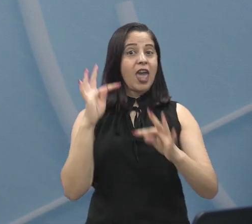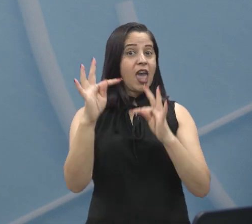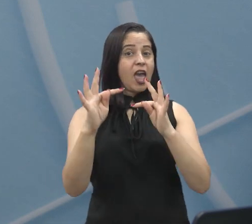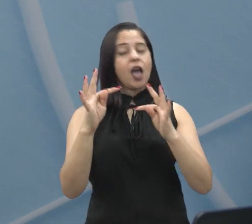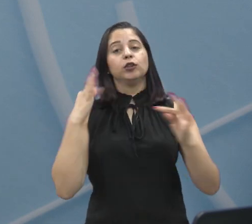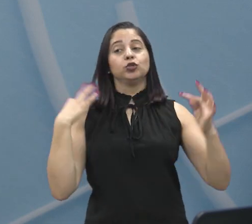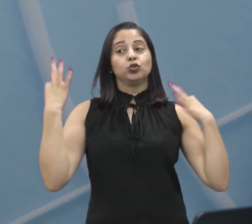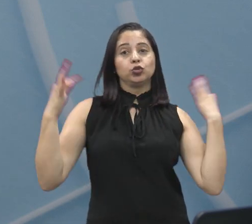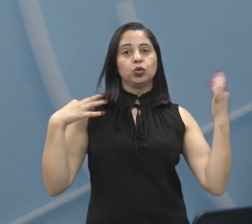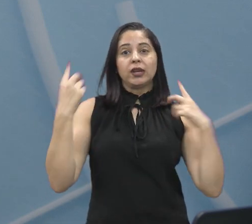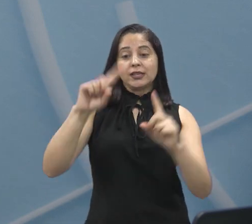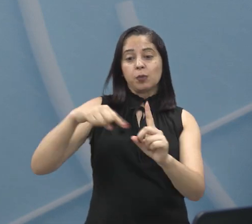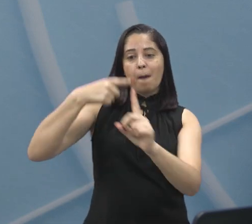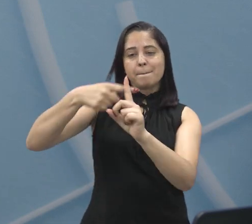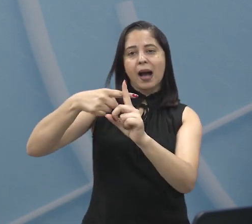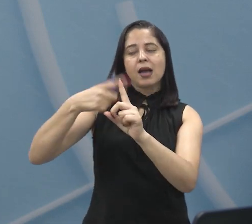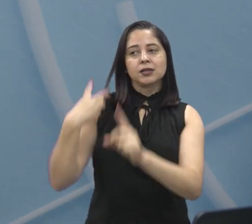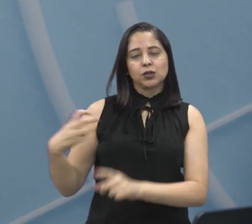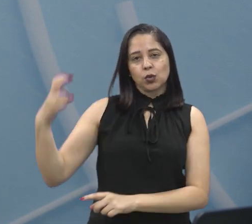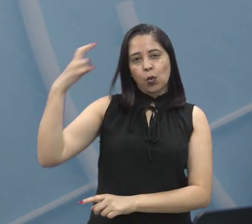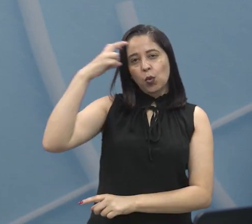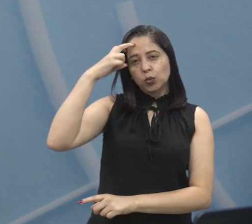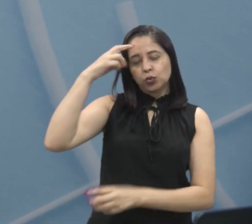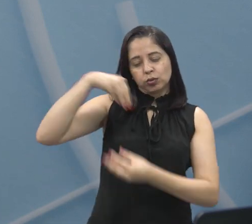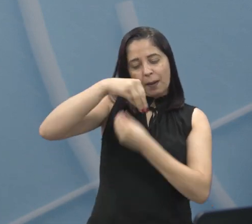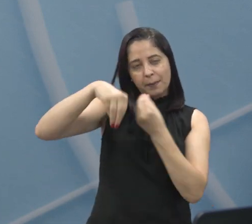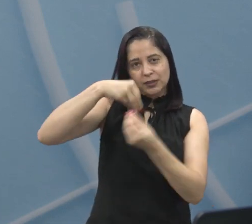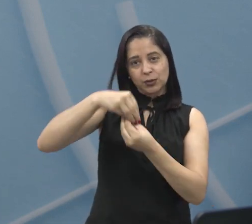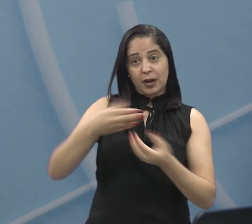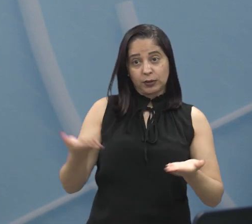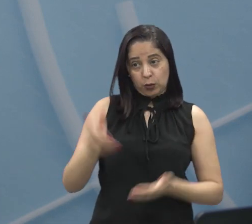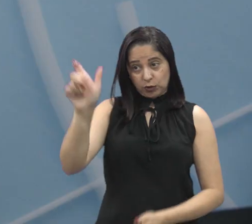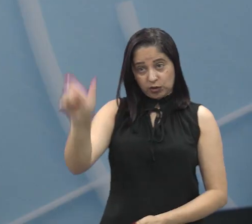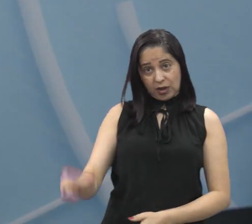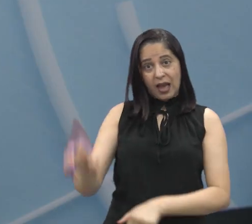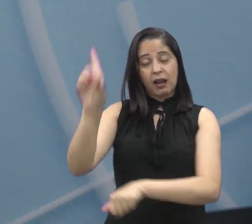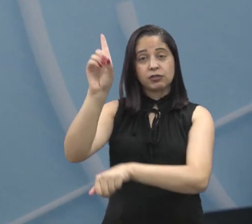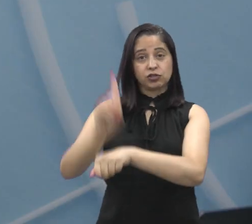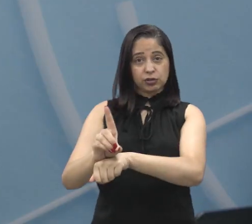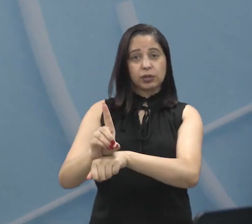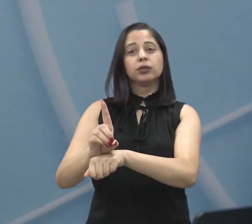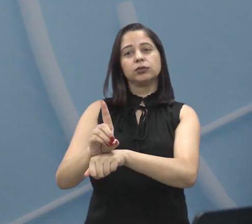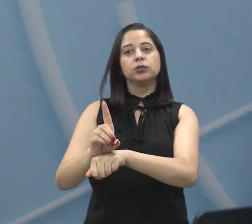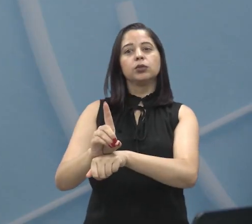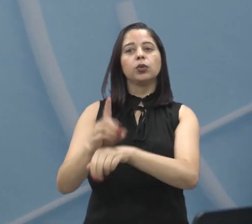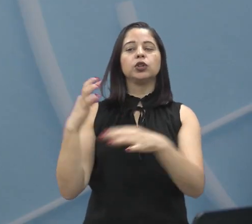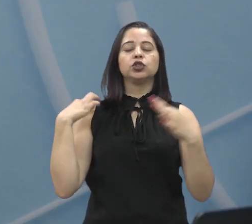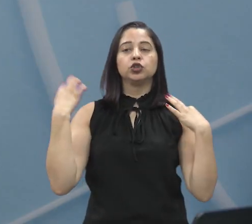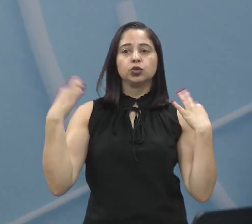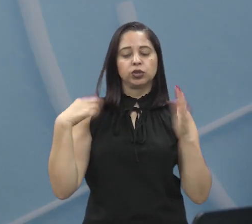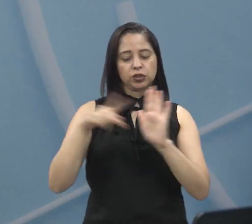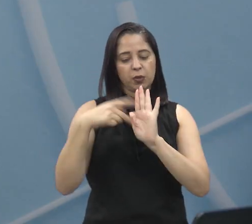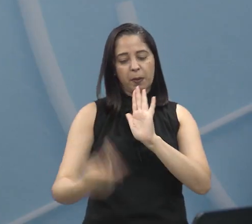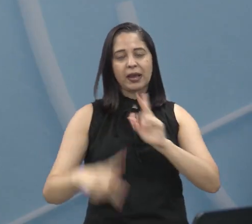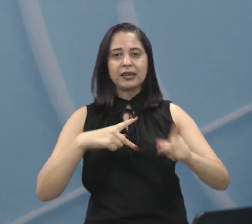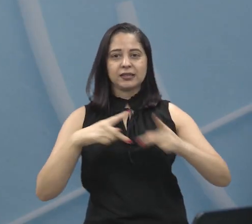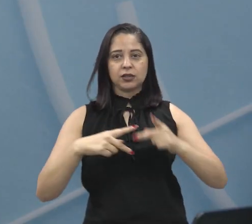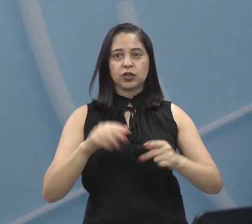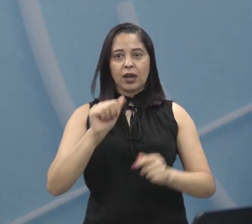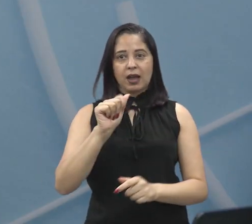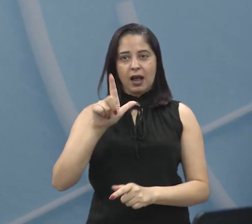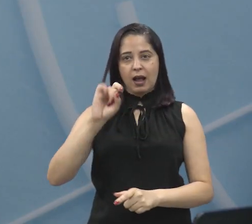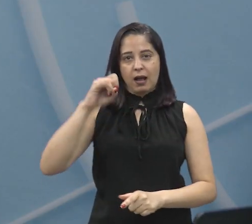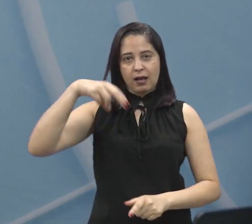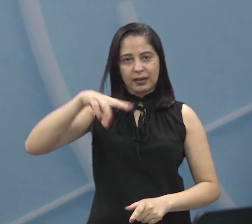para conversar comigo, eu recebo aqui no estúdio a diretora de turismo aqui de São José dos Campos, a Aline Arantes, e também